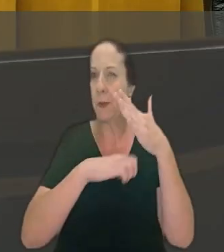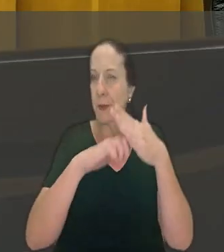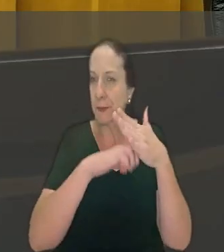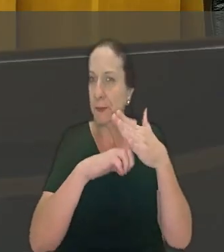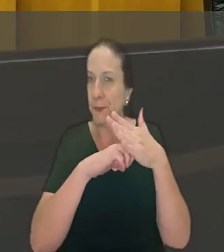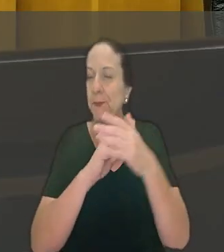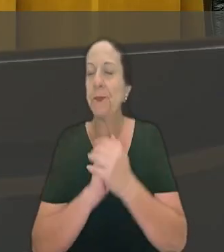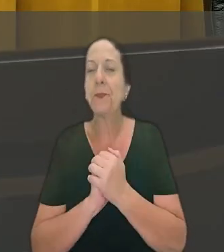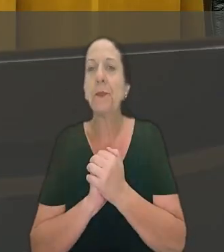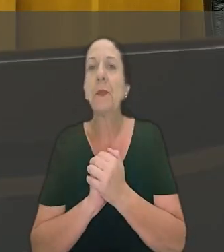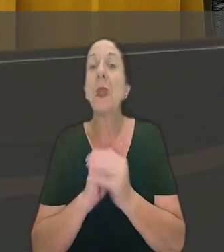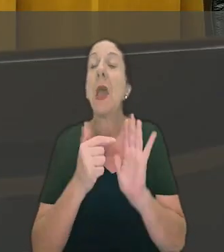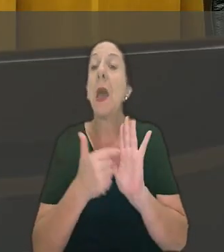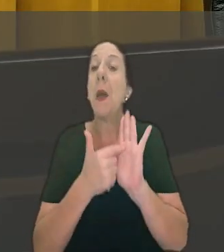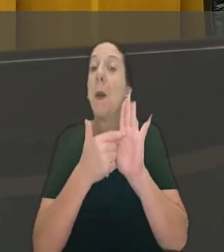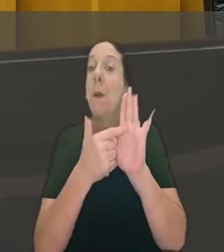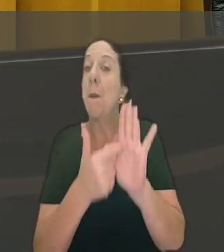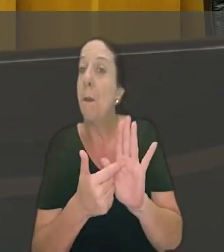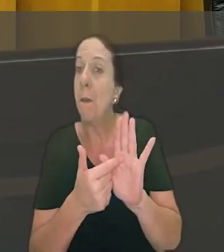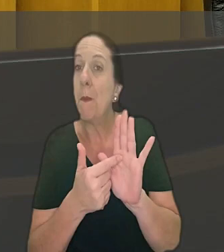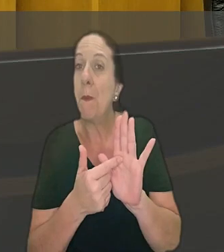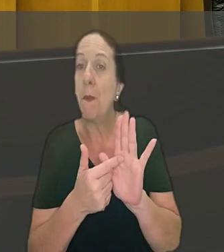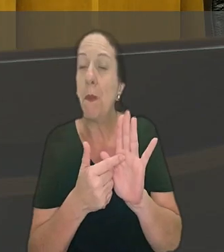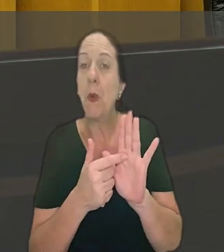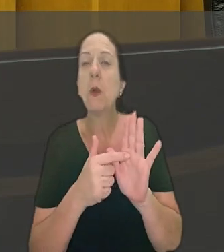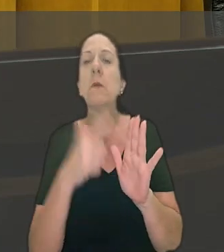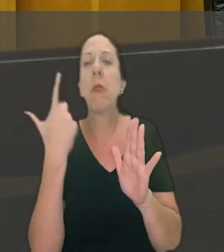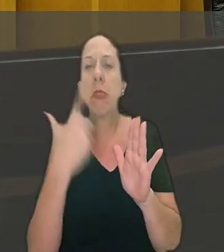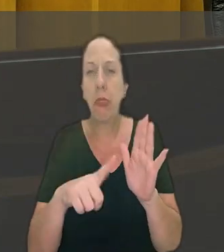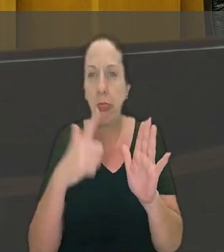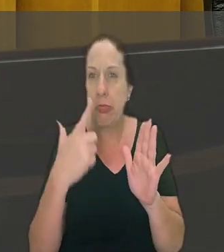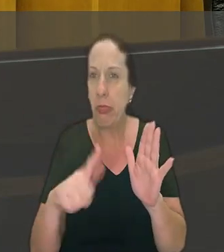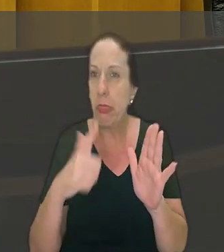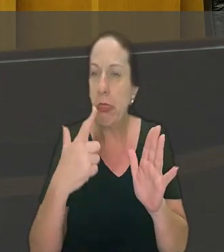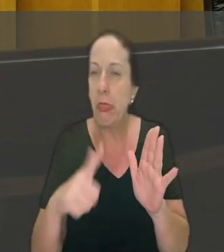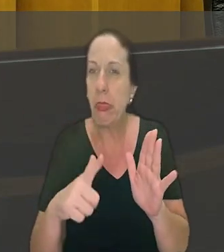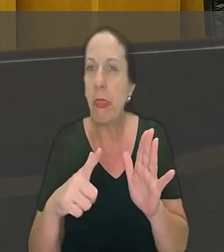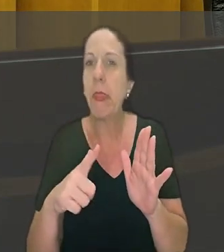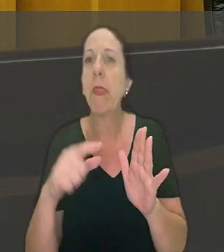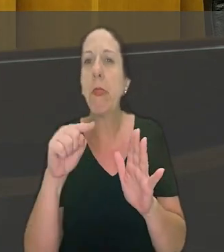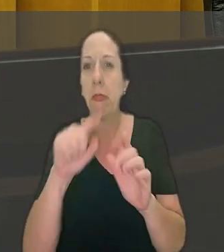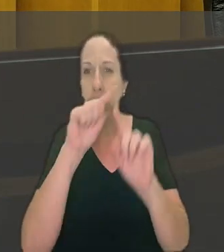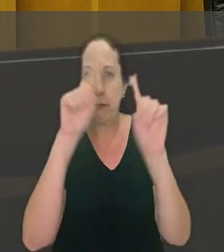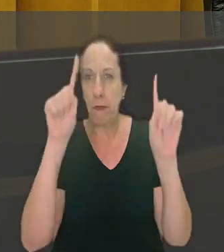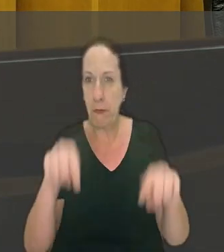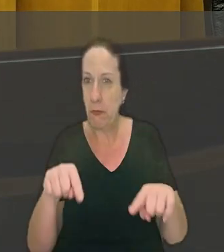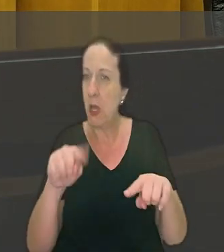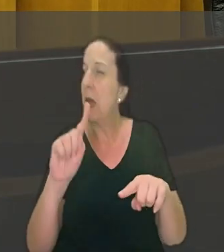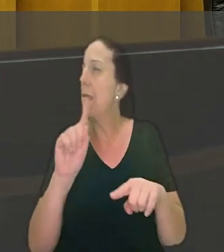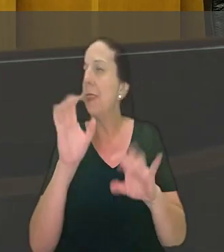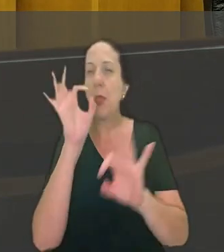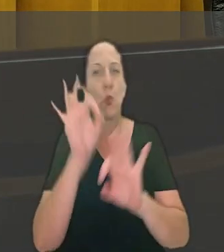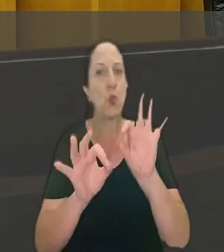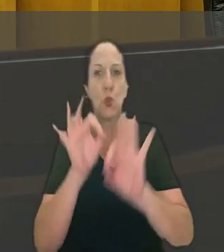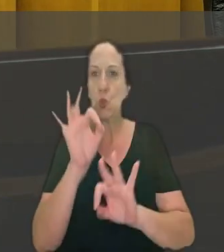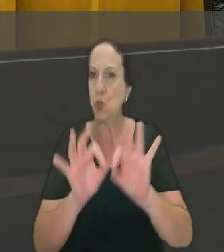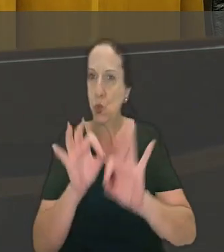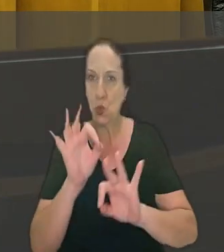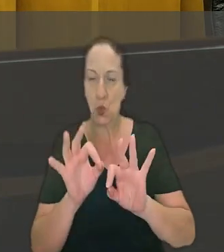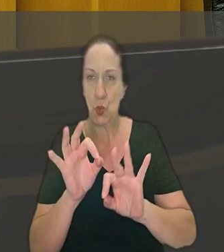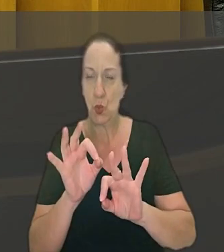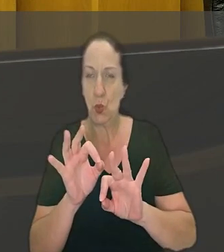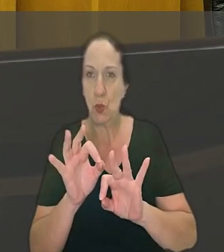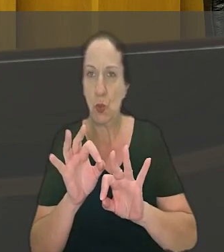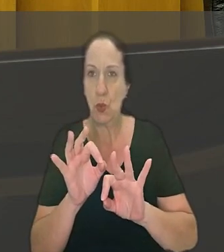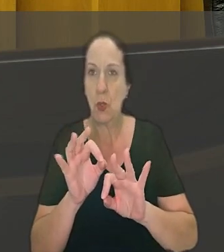situação retratada no acordo regional demonstra uma conduta patronal reiterada, omissiva, mascarada pelo véu injustificável do